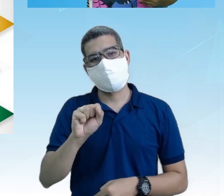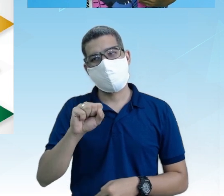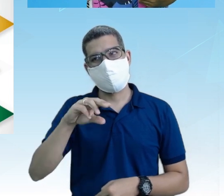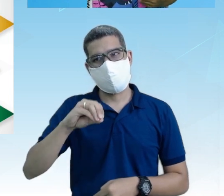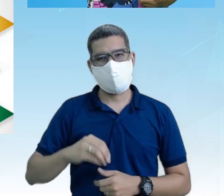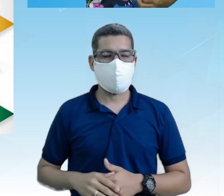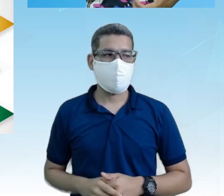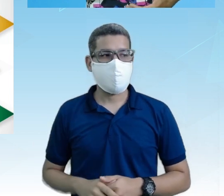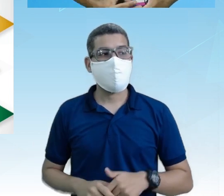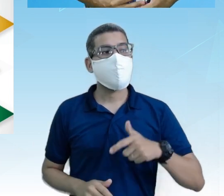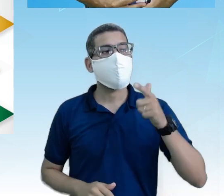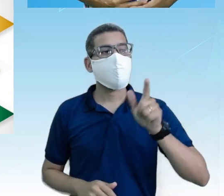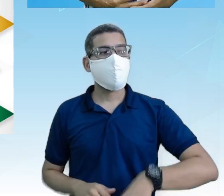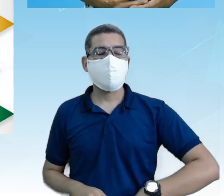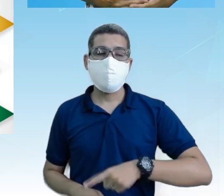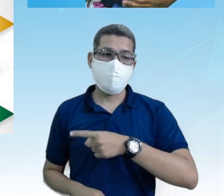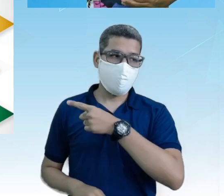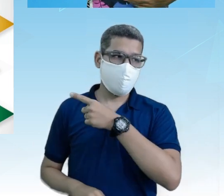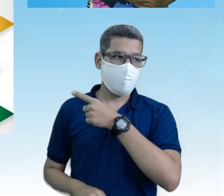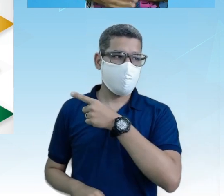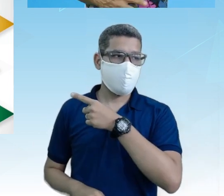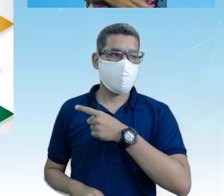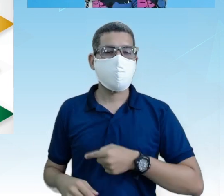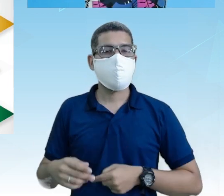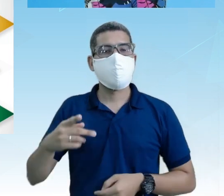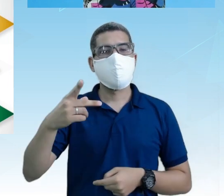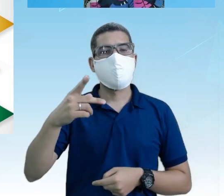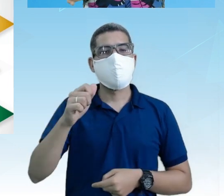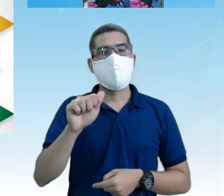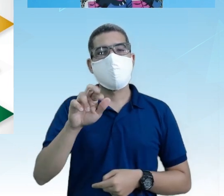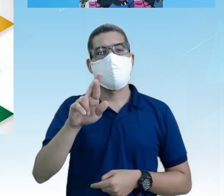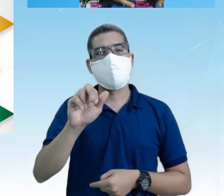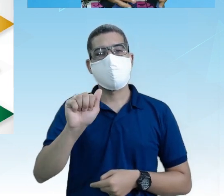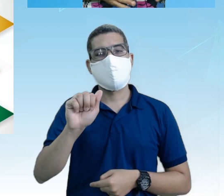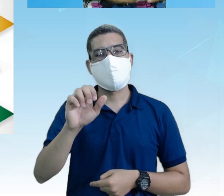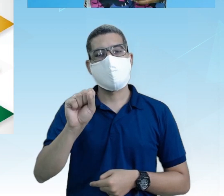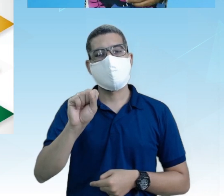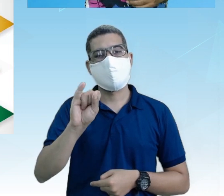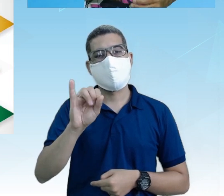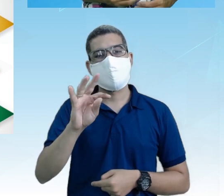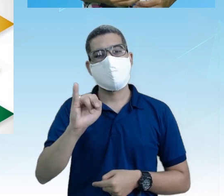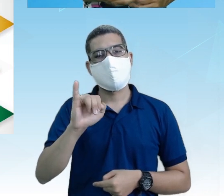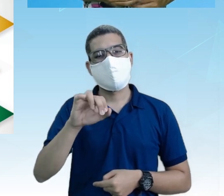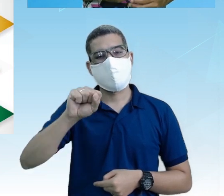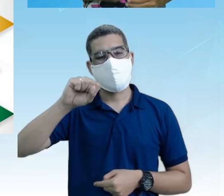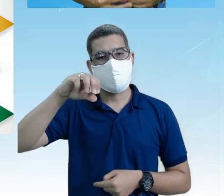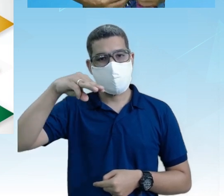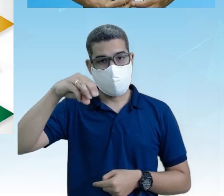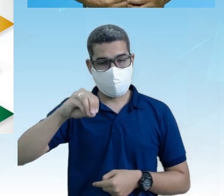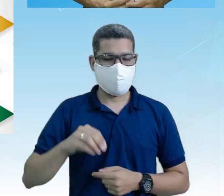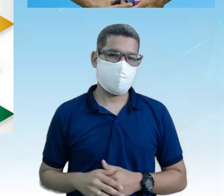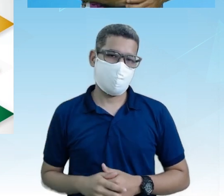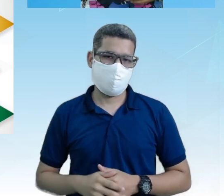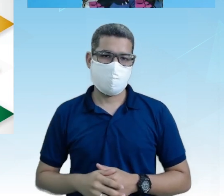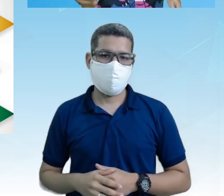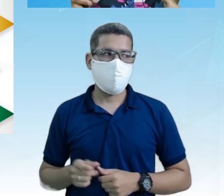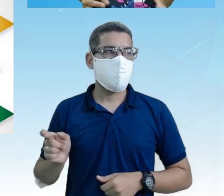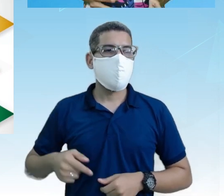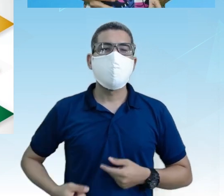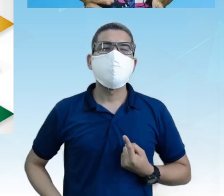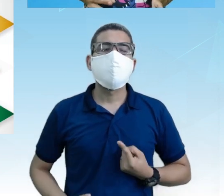o parasitismo. O parasita ele vai retirar do corpo do hospedeiro nutrientes para garantir aí a